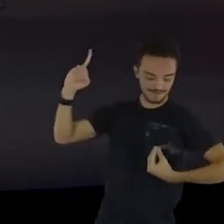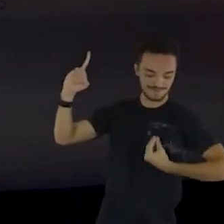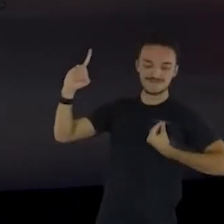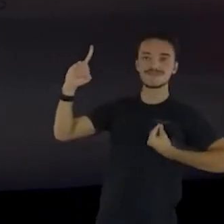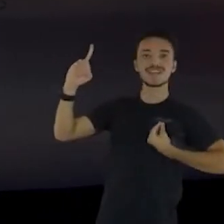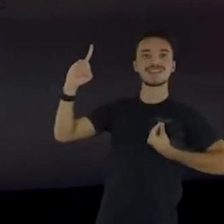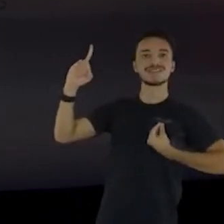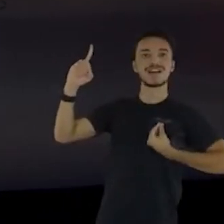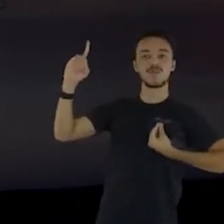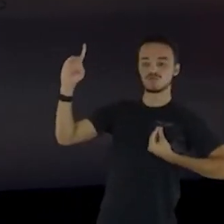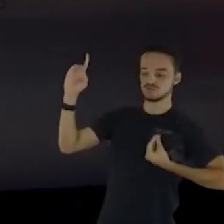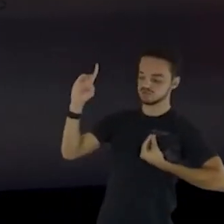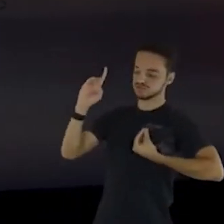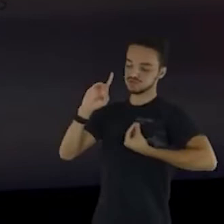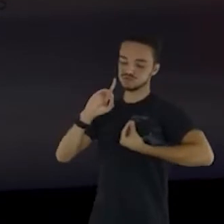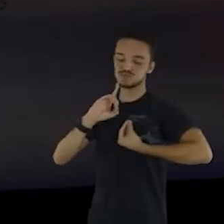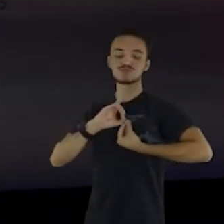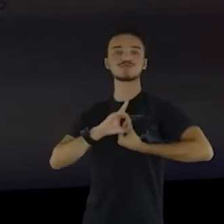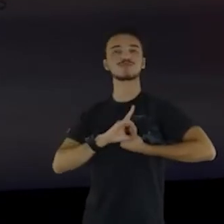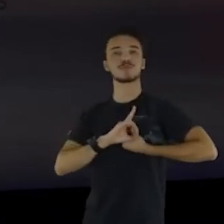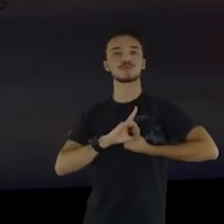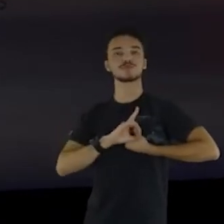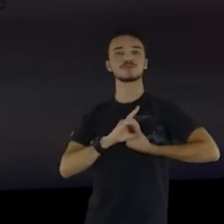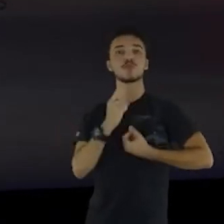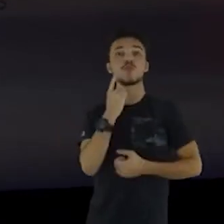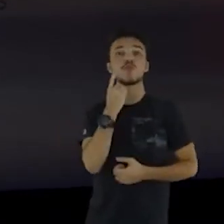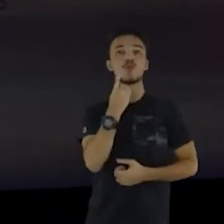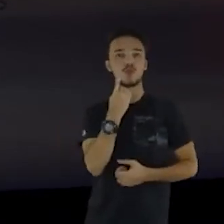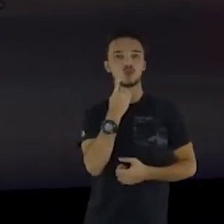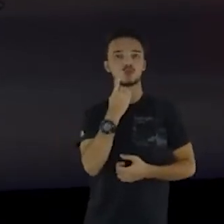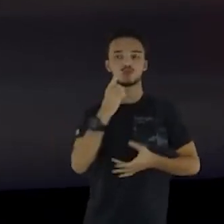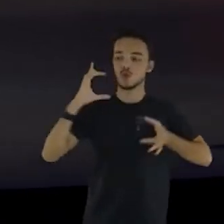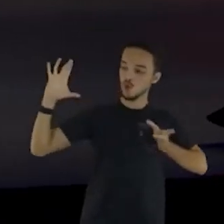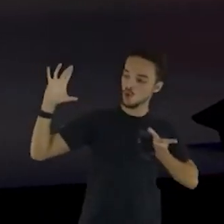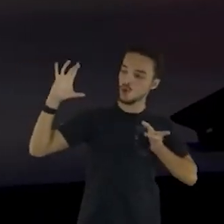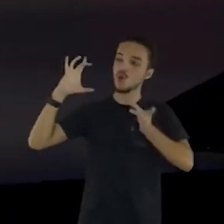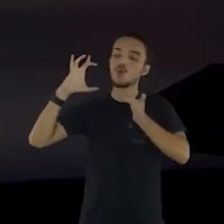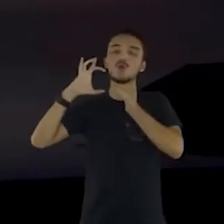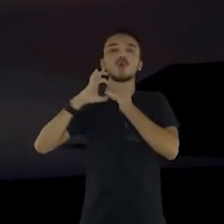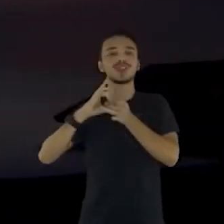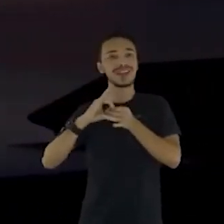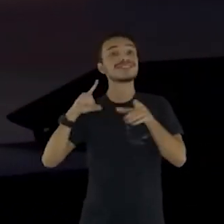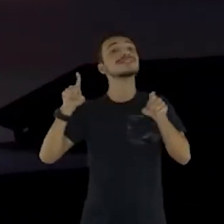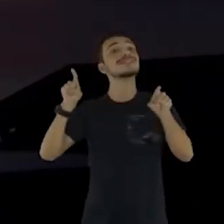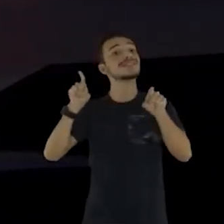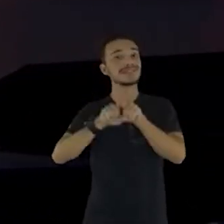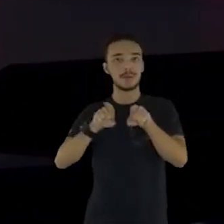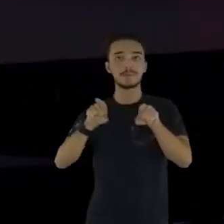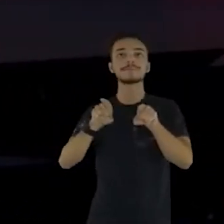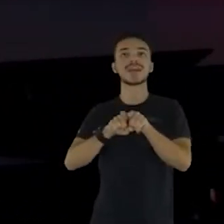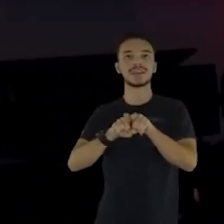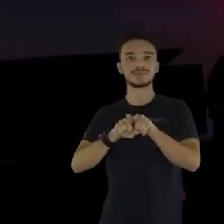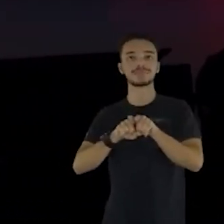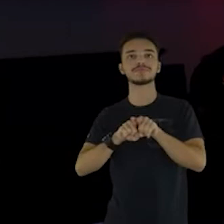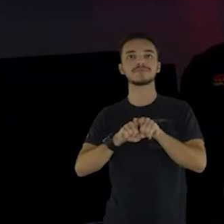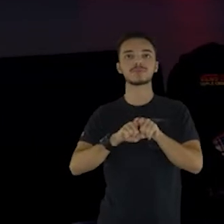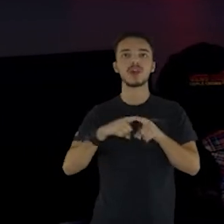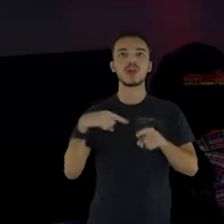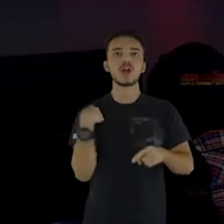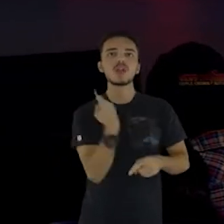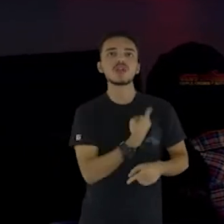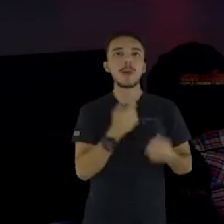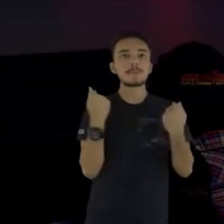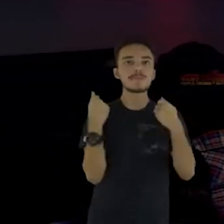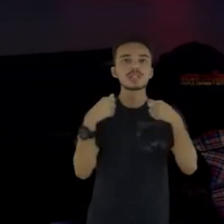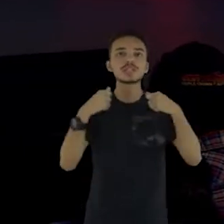Jesus, quando Ele fala, eu e o Pai somos um, Ele está querendo dizer que nós precisamos ter os mesmos desejos